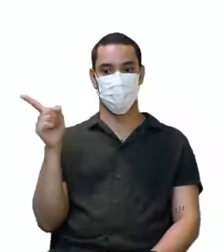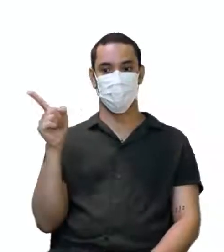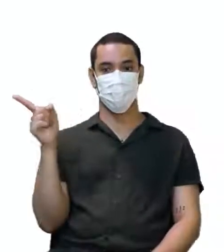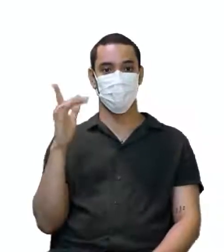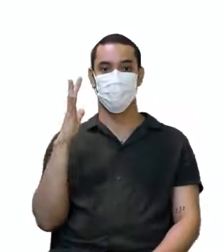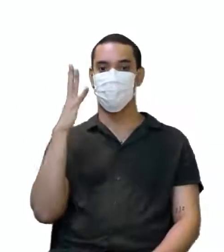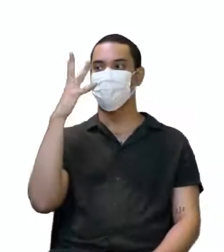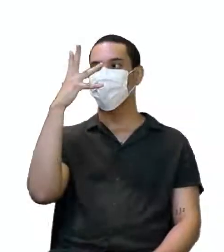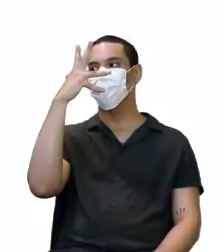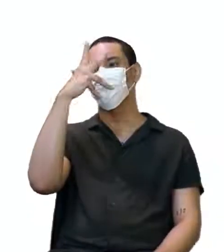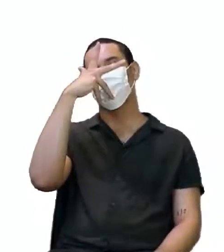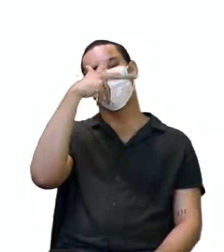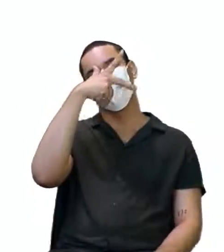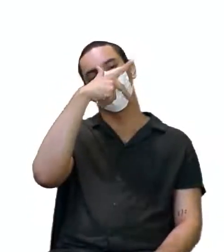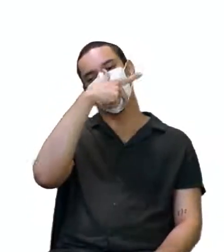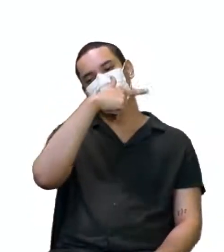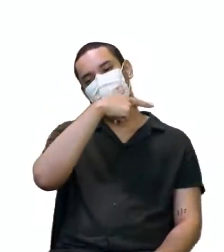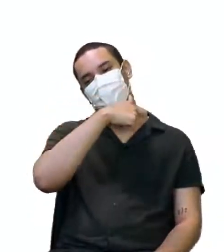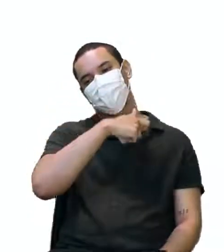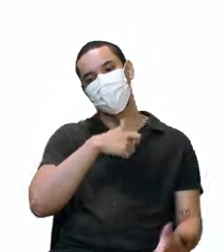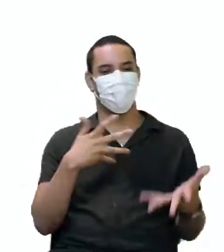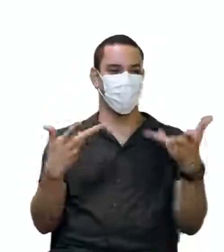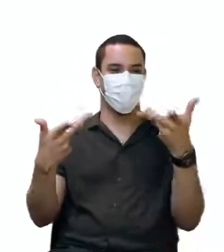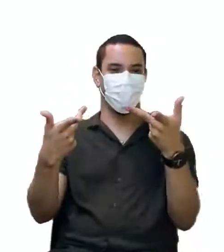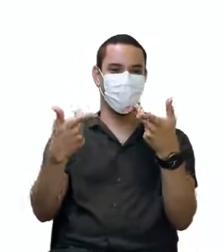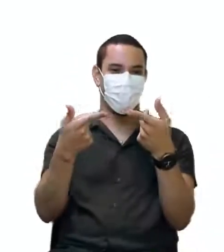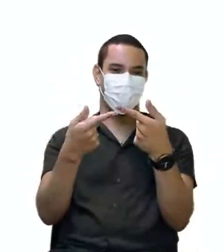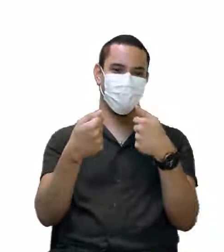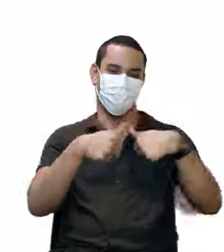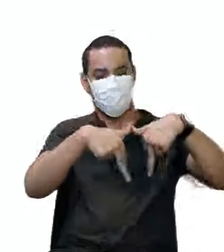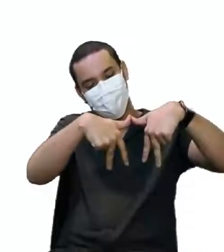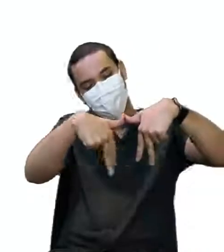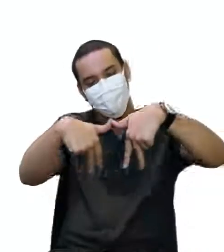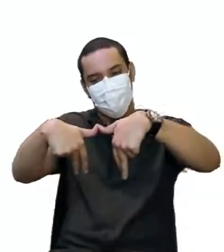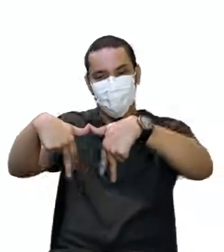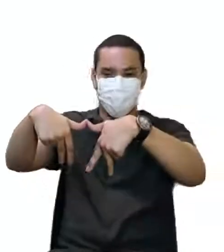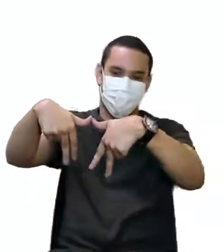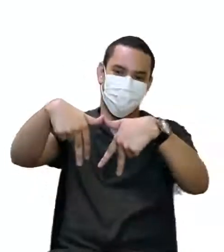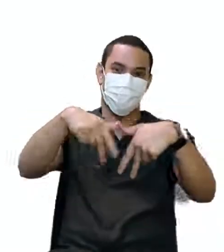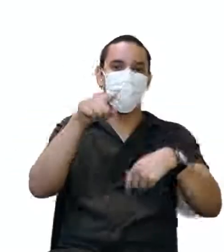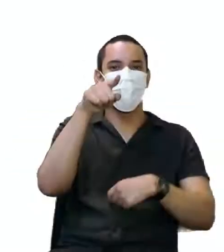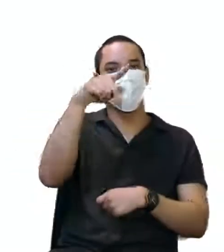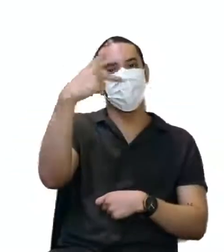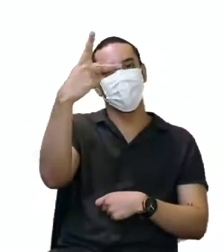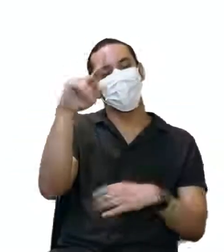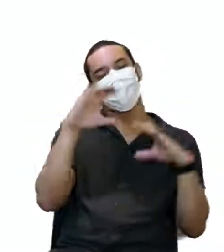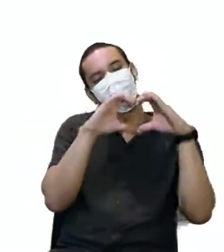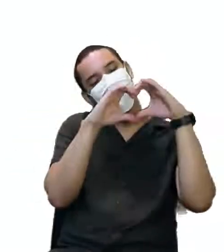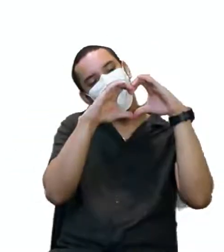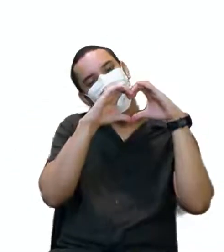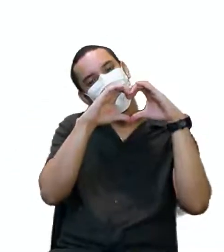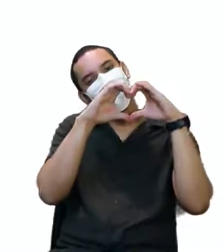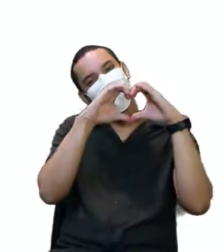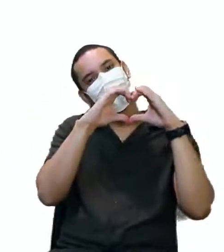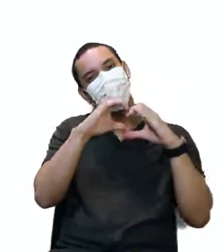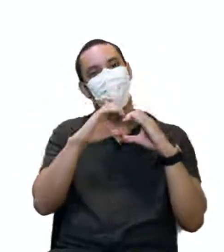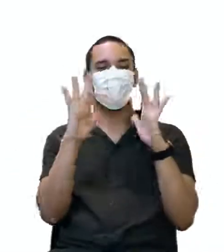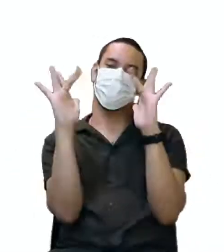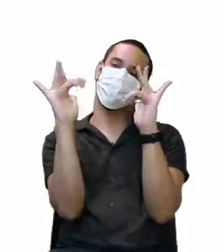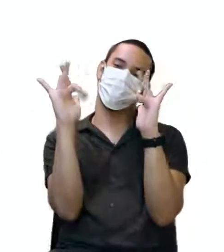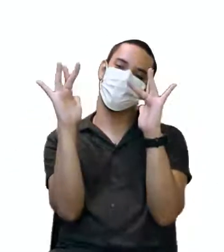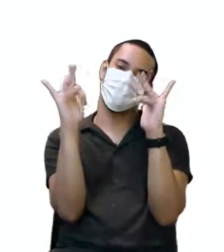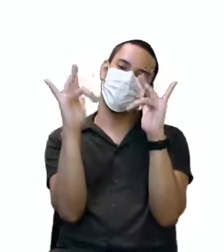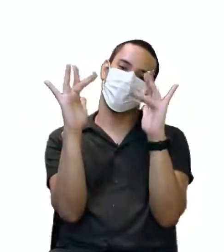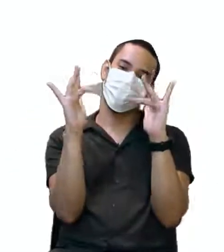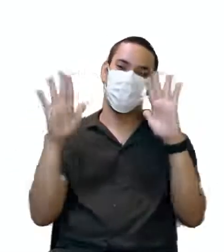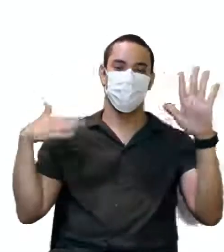cena linda, né, galera? Olá, ya. Você e seu amor passeando, né? Tão